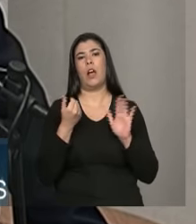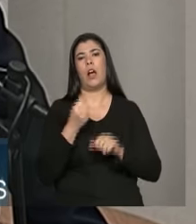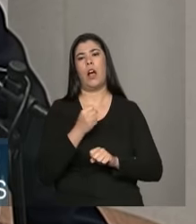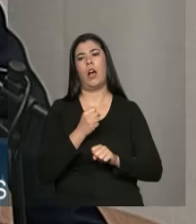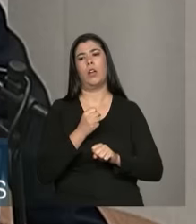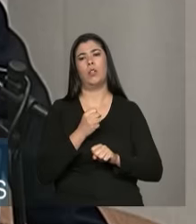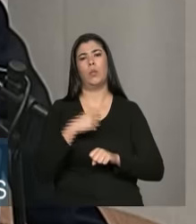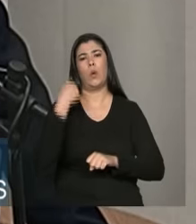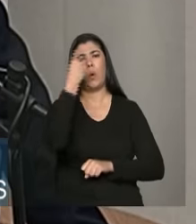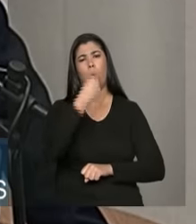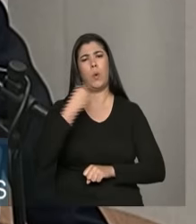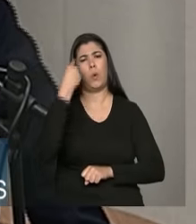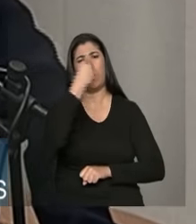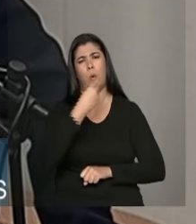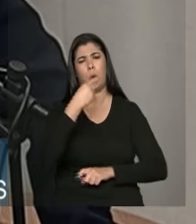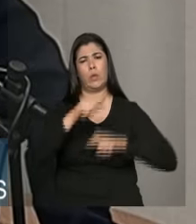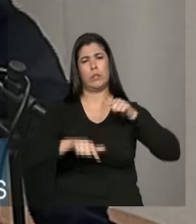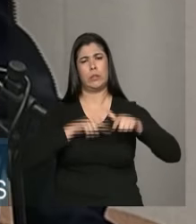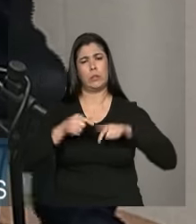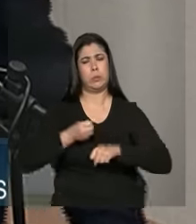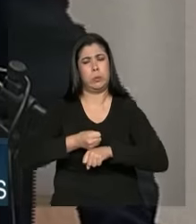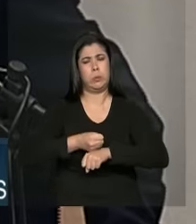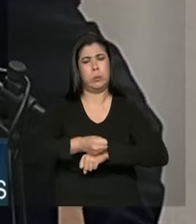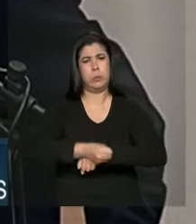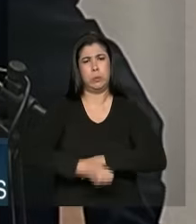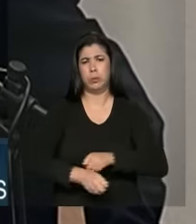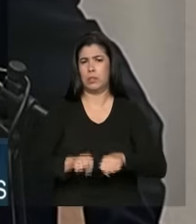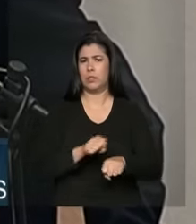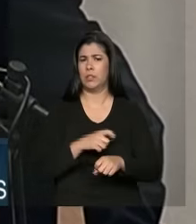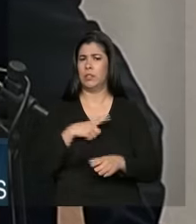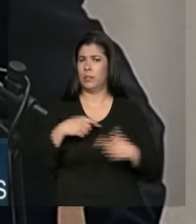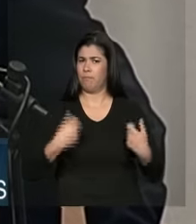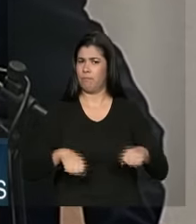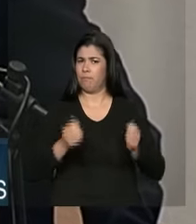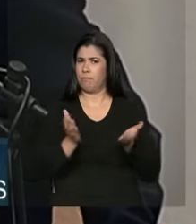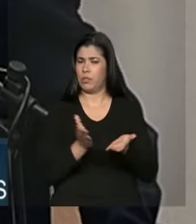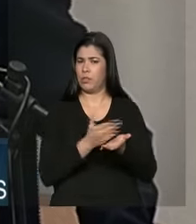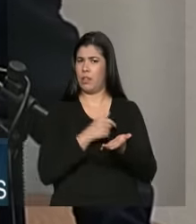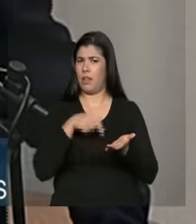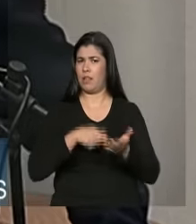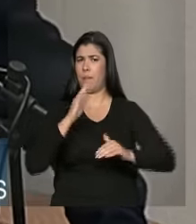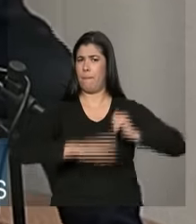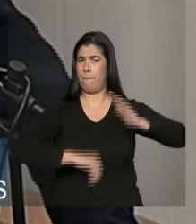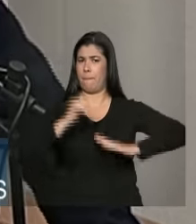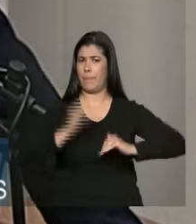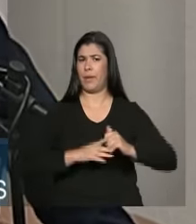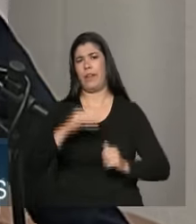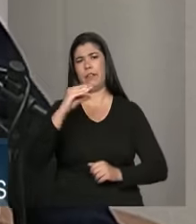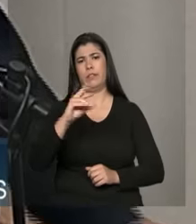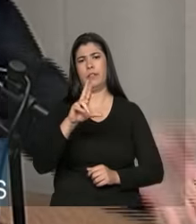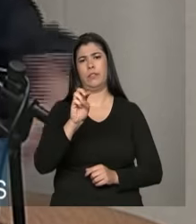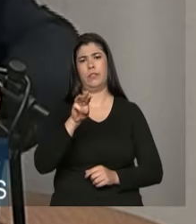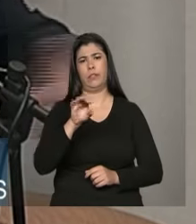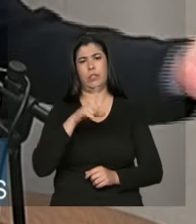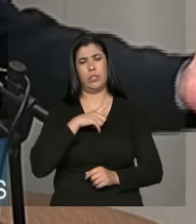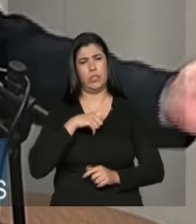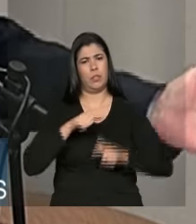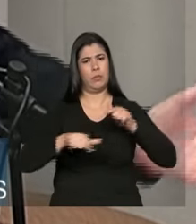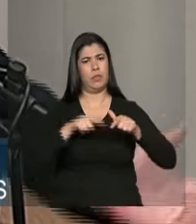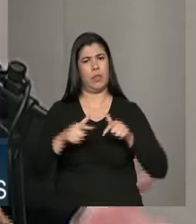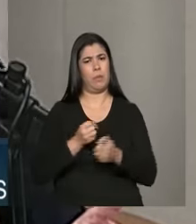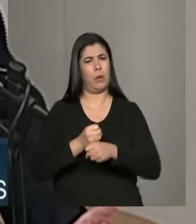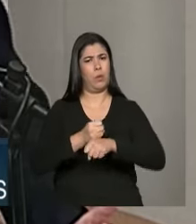as condições degradantes Isso significa que deixaria de ser o crime de trabalho escravo e passaria a ser uma